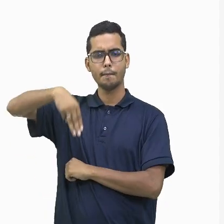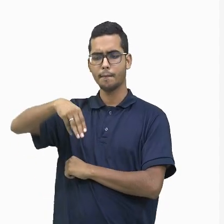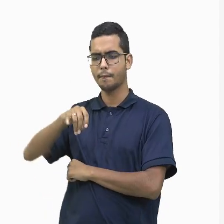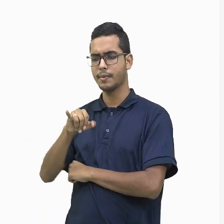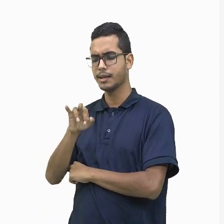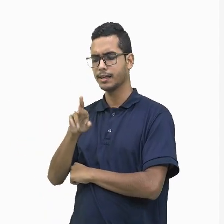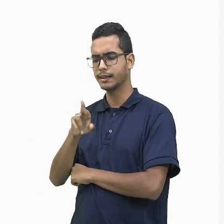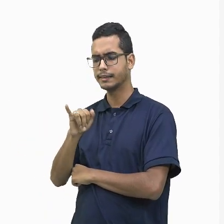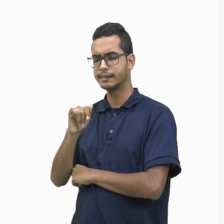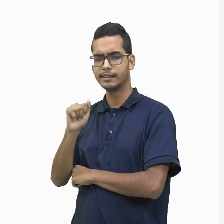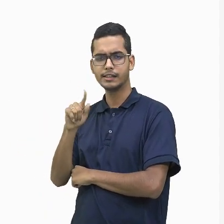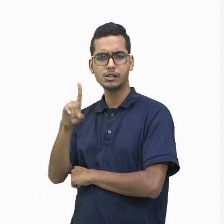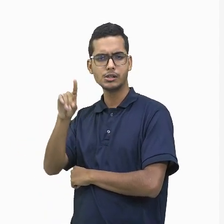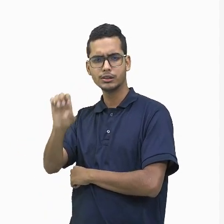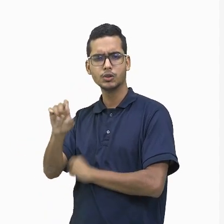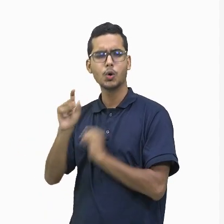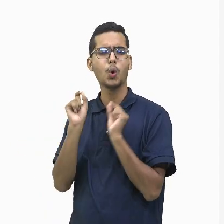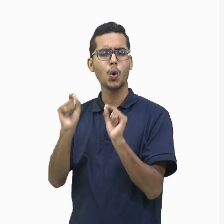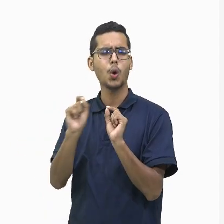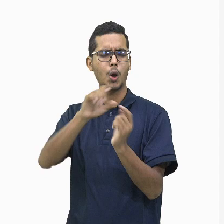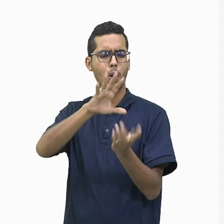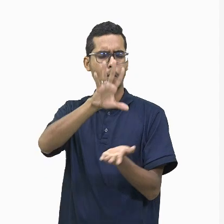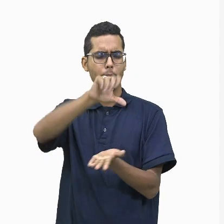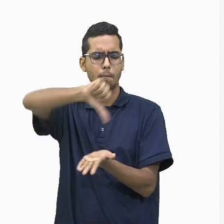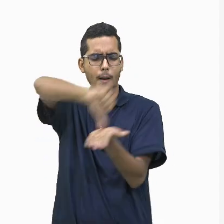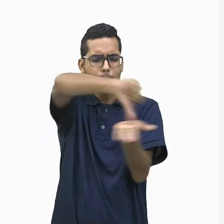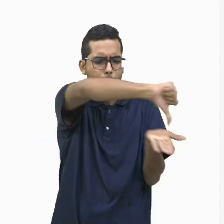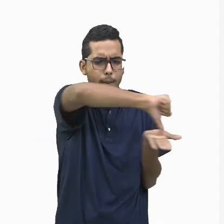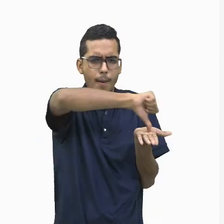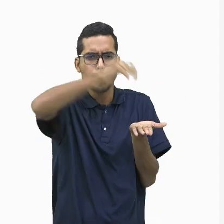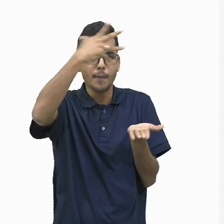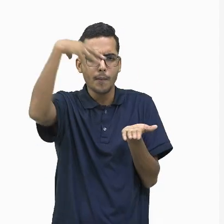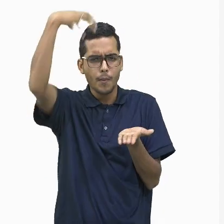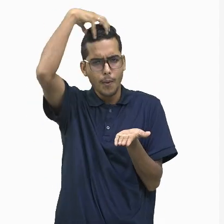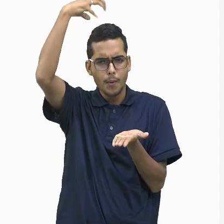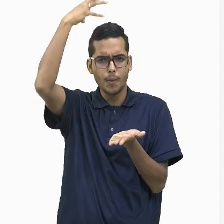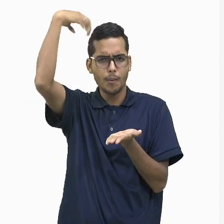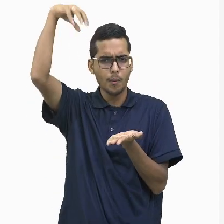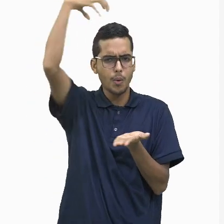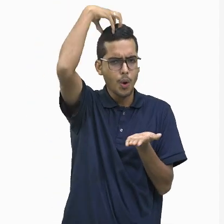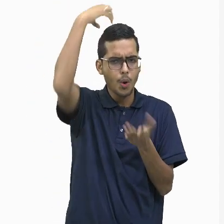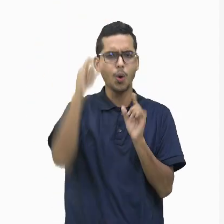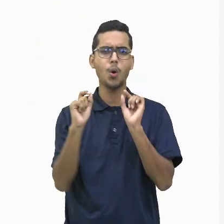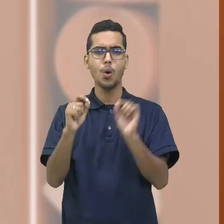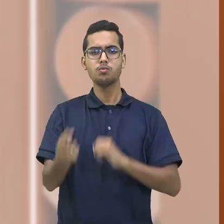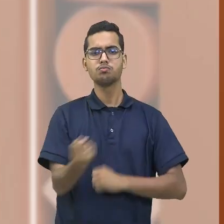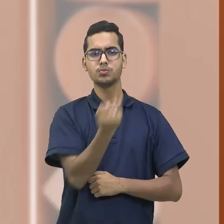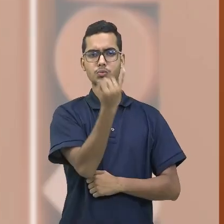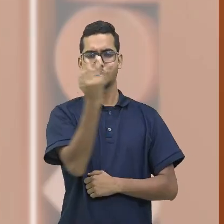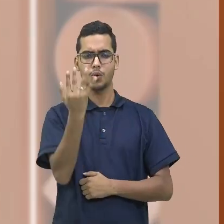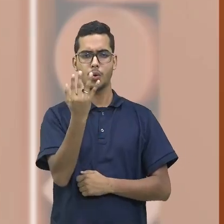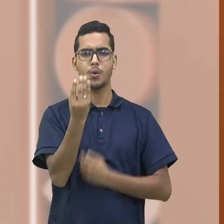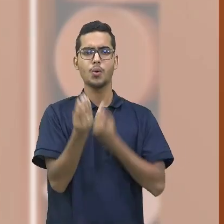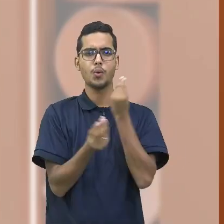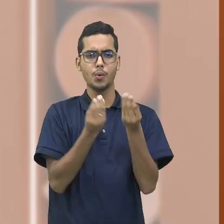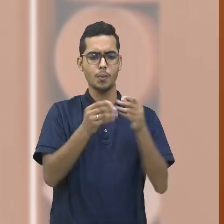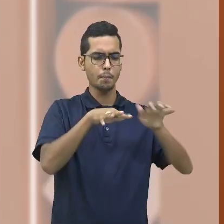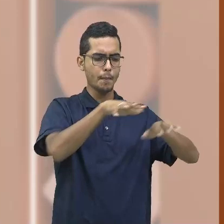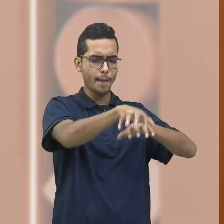pequenos reinos. O que seria uma miríade, professor? Seria uma quantidade, né,